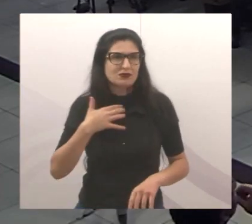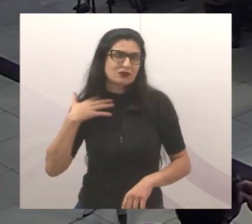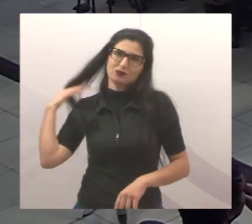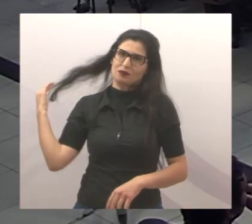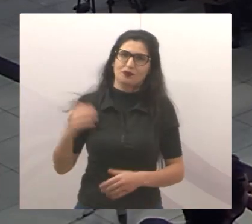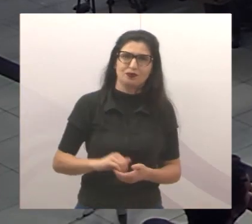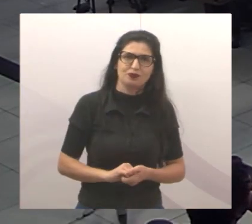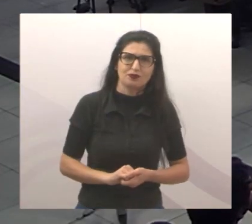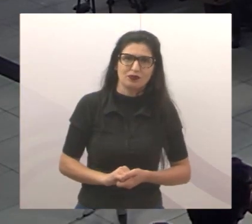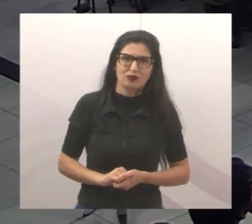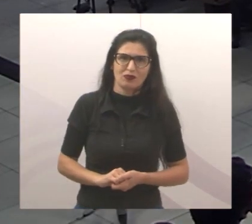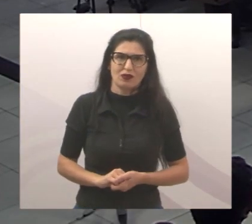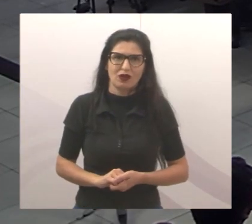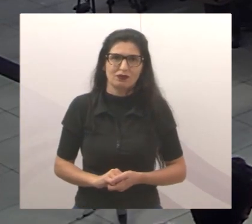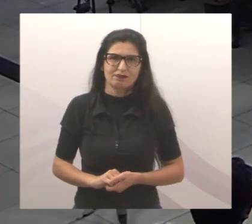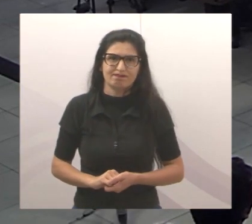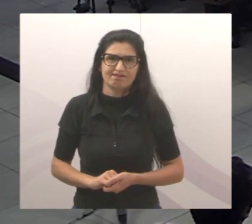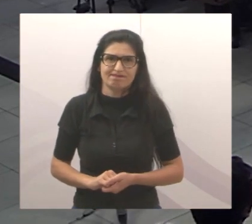Arquivamento.